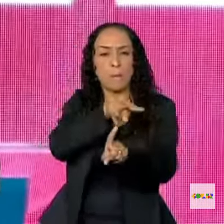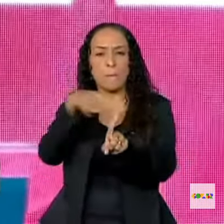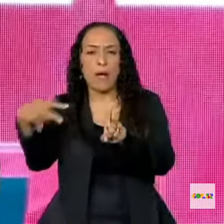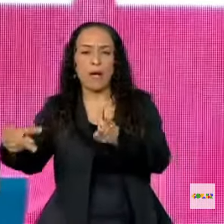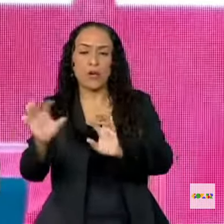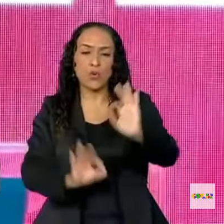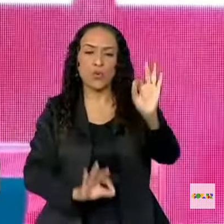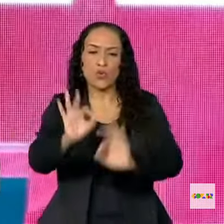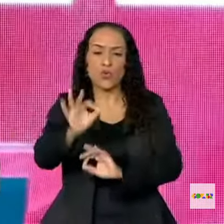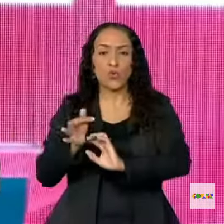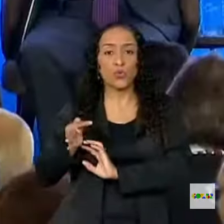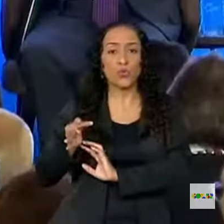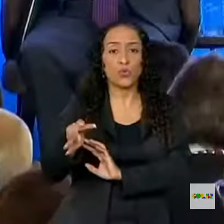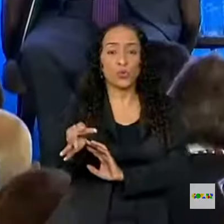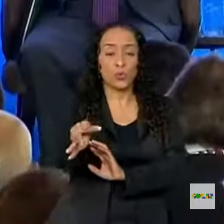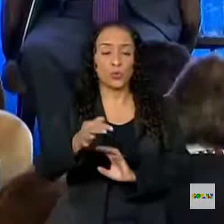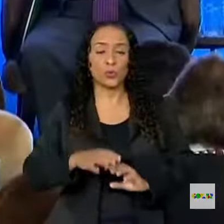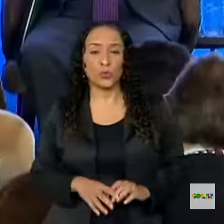o